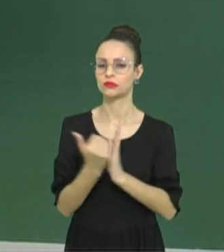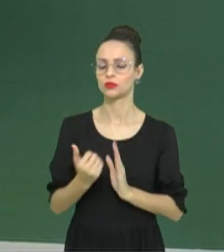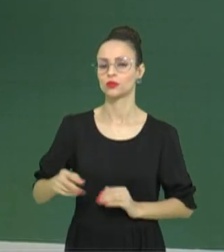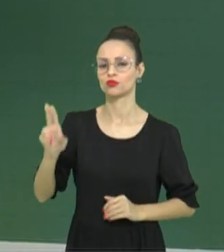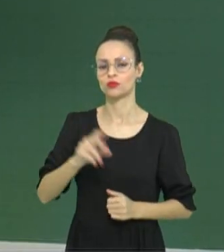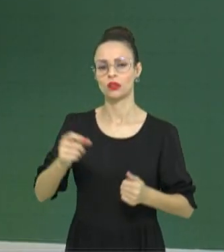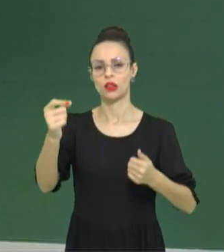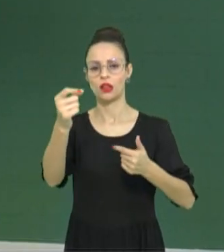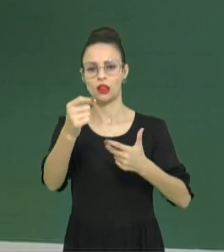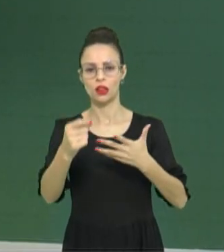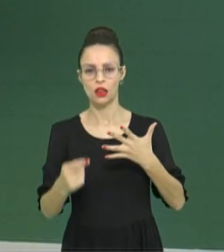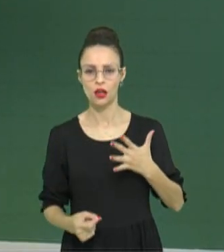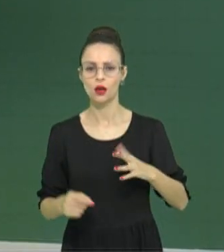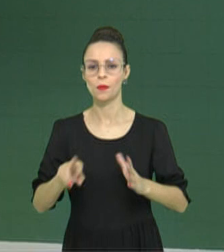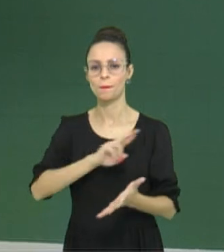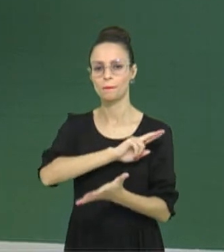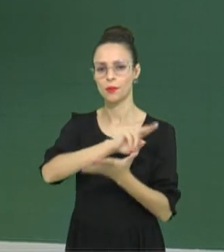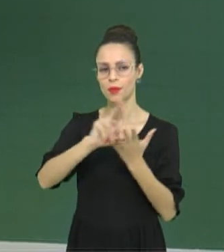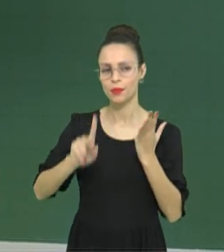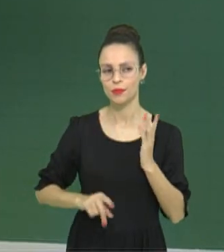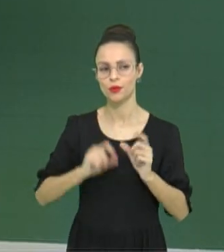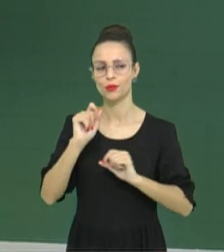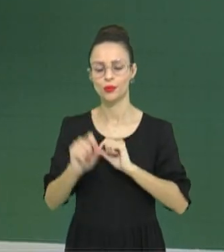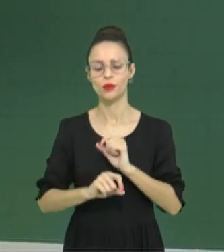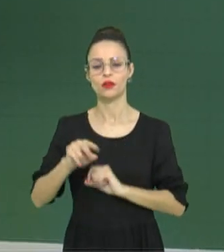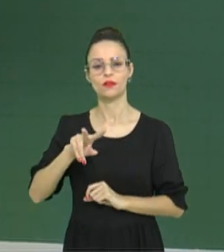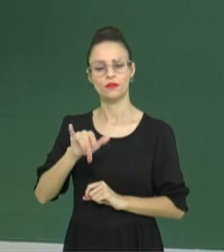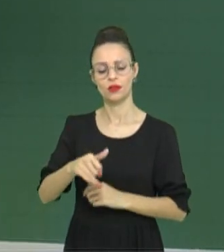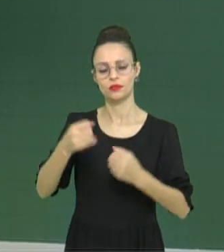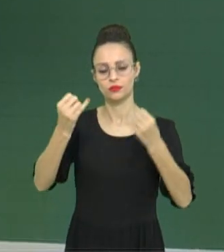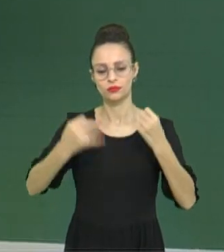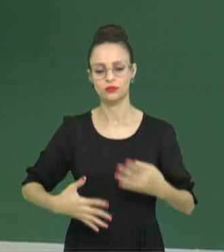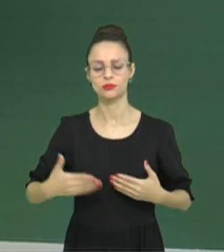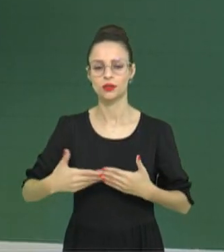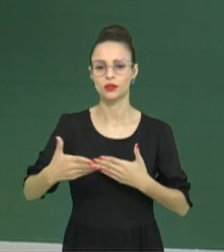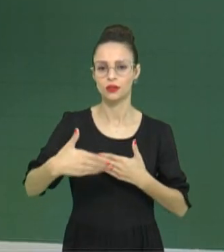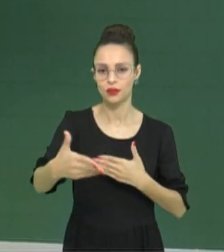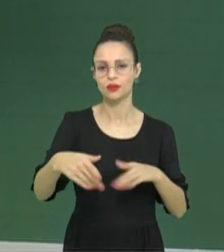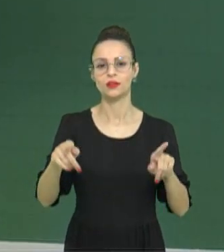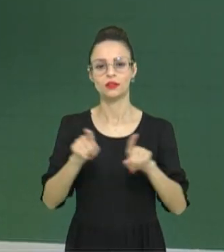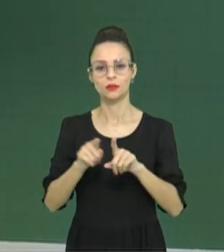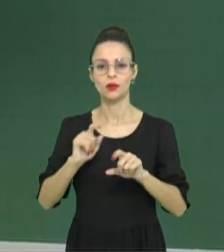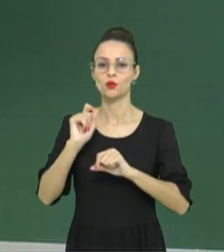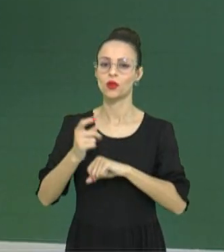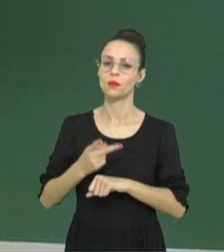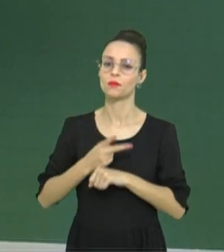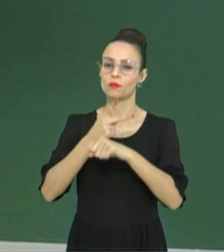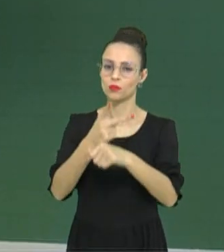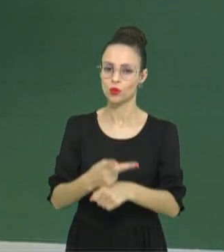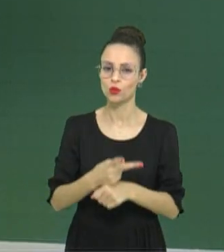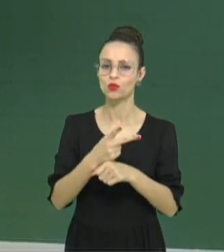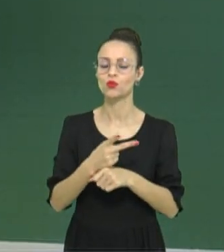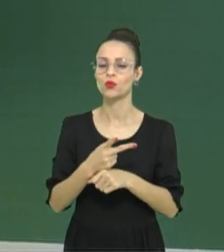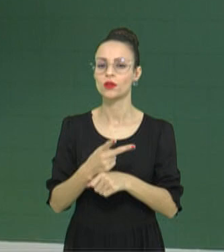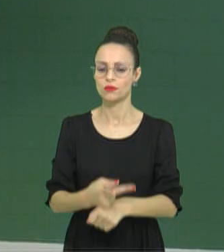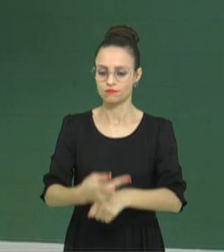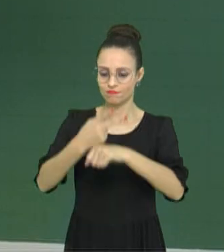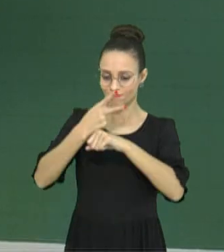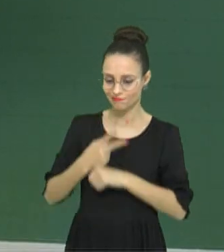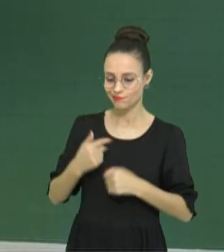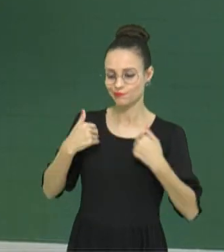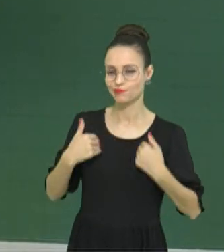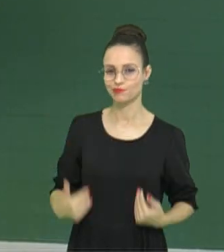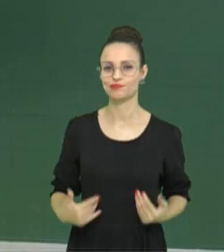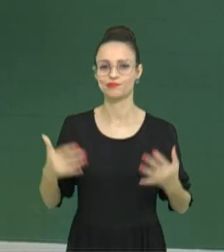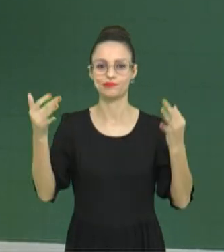todos os recursos que a gente tem, que a gente vai falar aí retomando também, na busca desse corpo